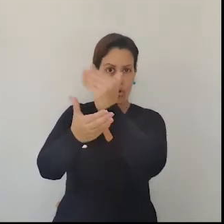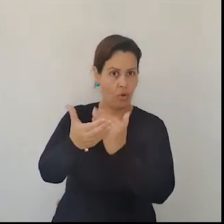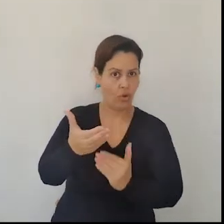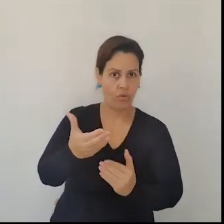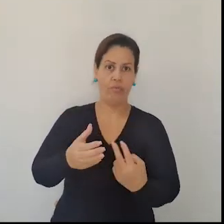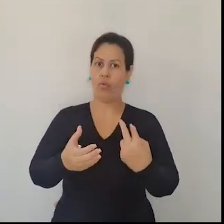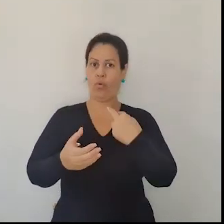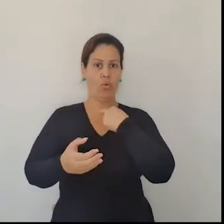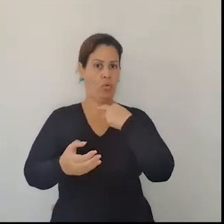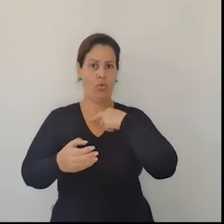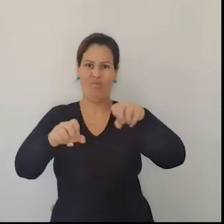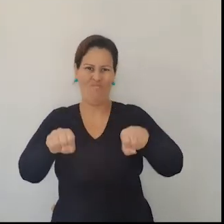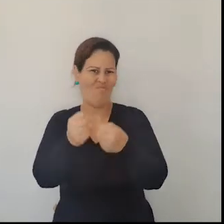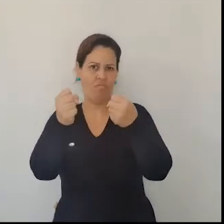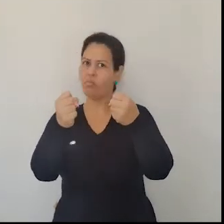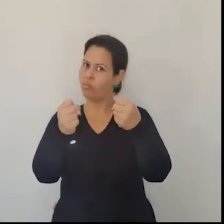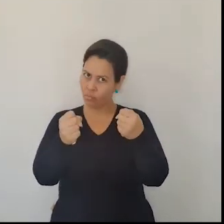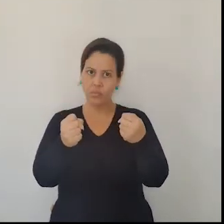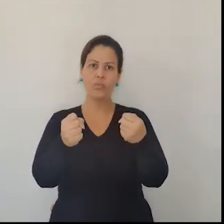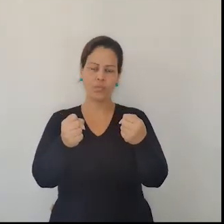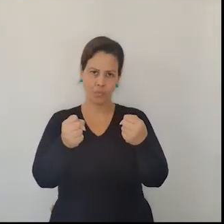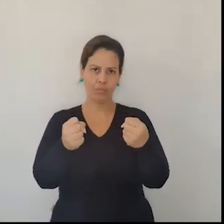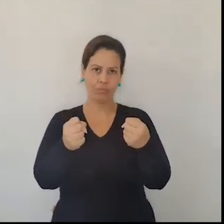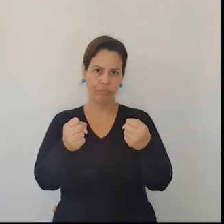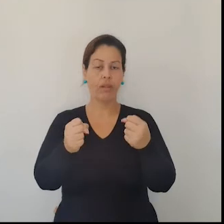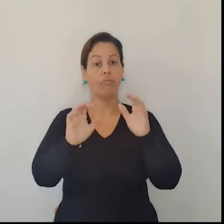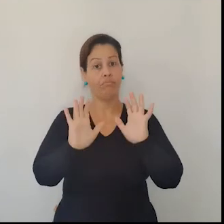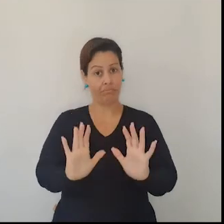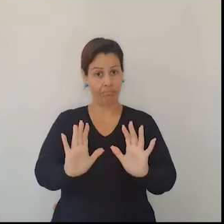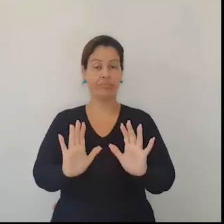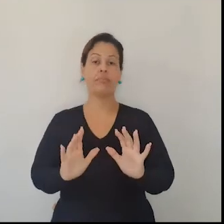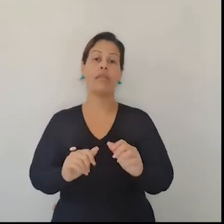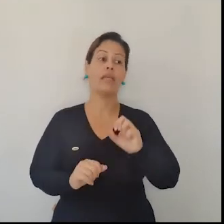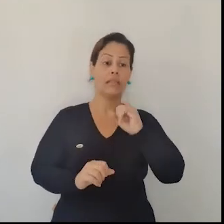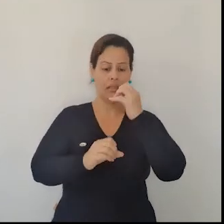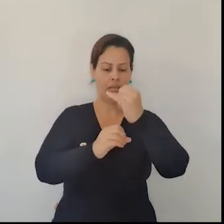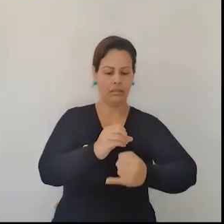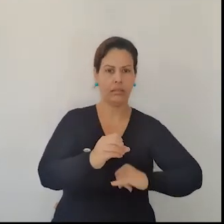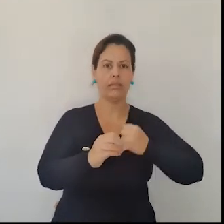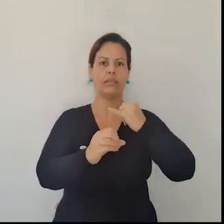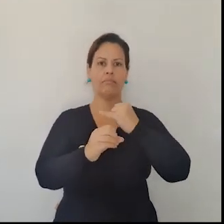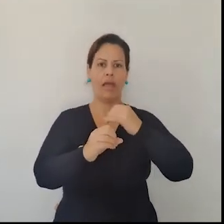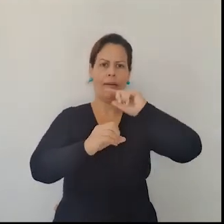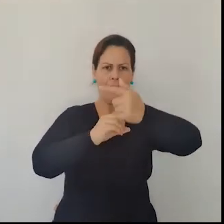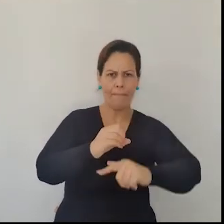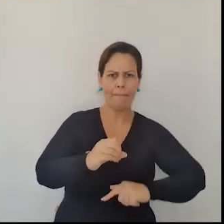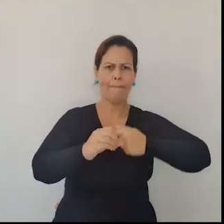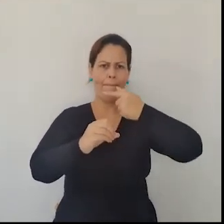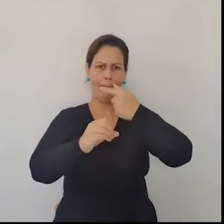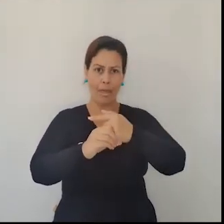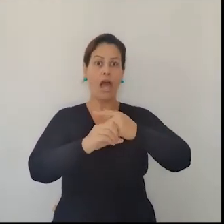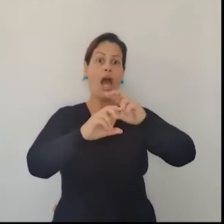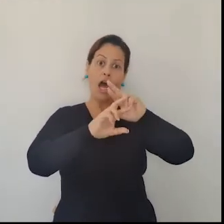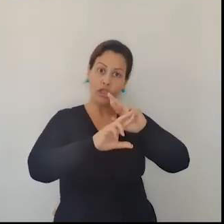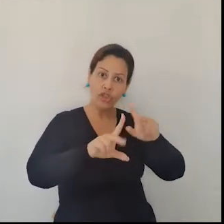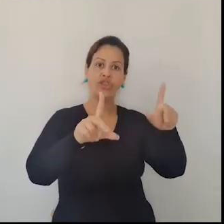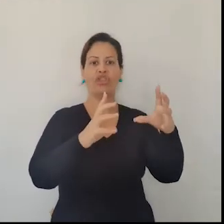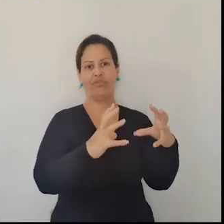e indestrutíveis. Os átomos de elementos diferentes têm massas